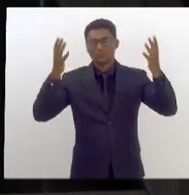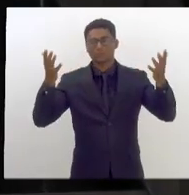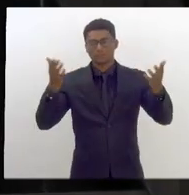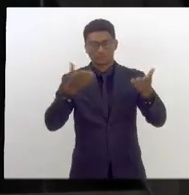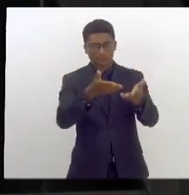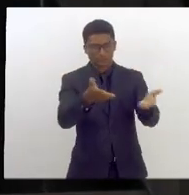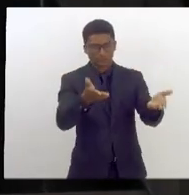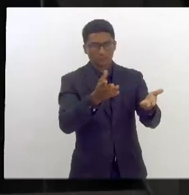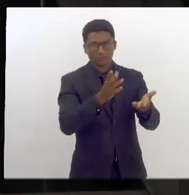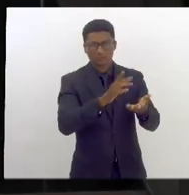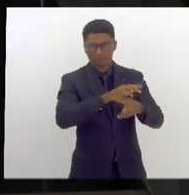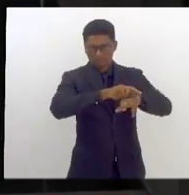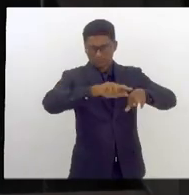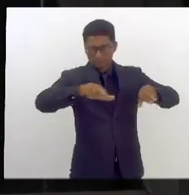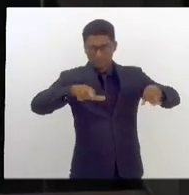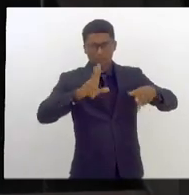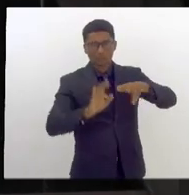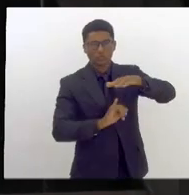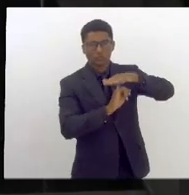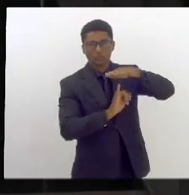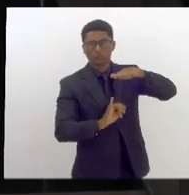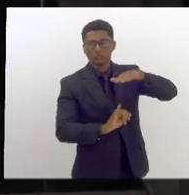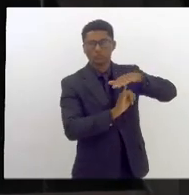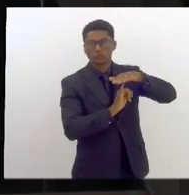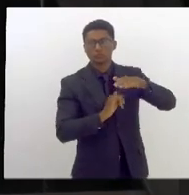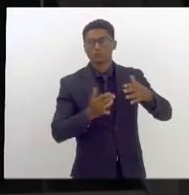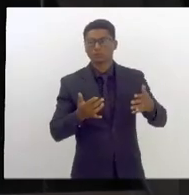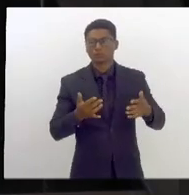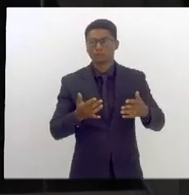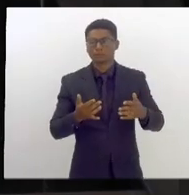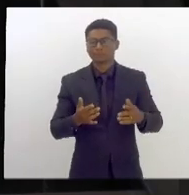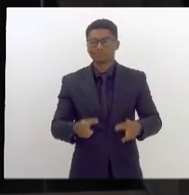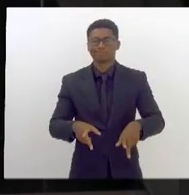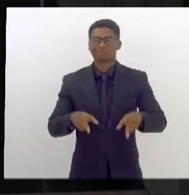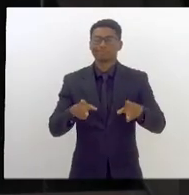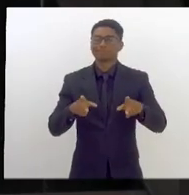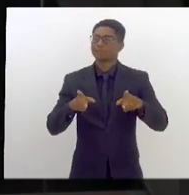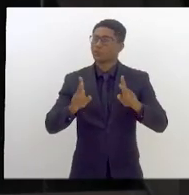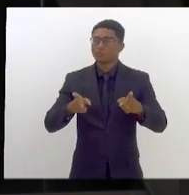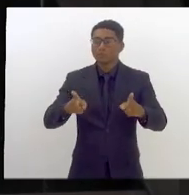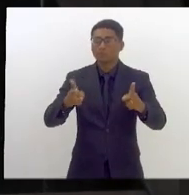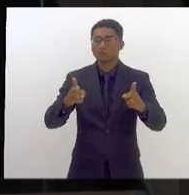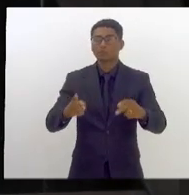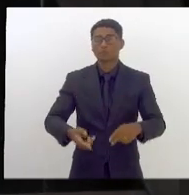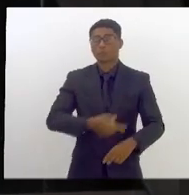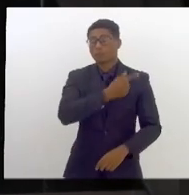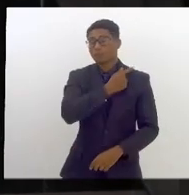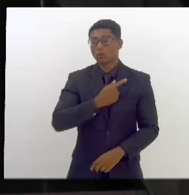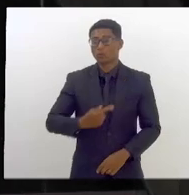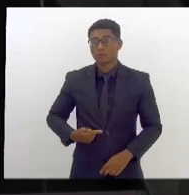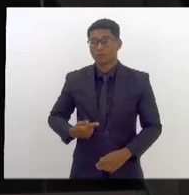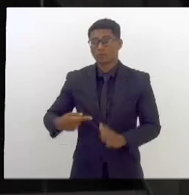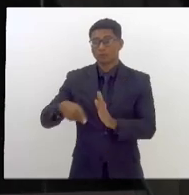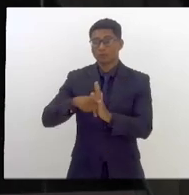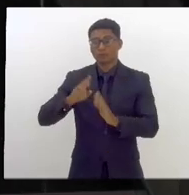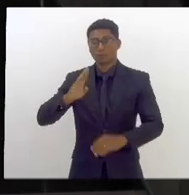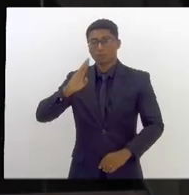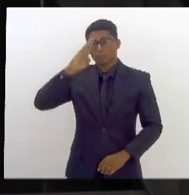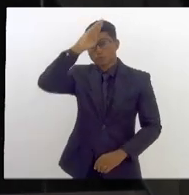ao que foi a tônica do governo autoritário protofacista de bolsonaro